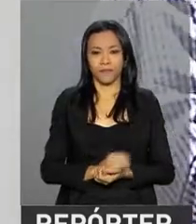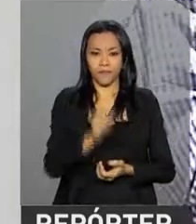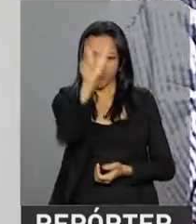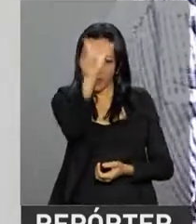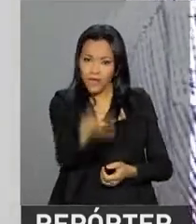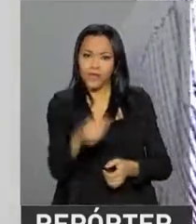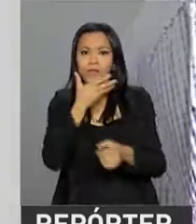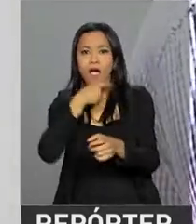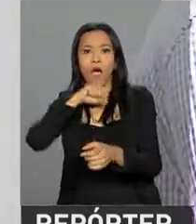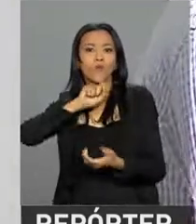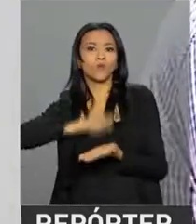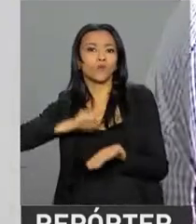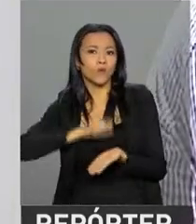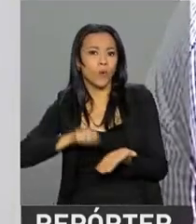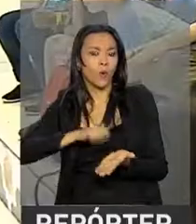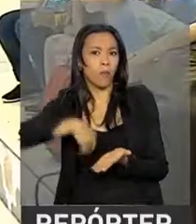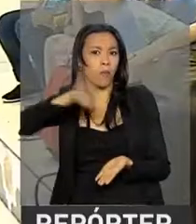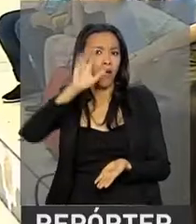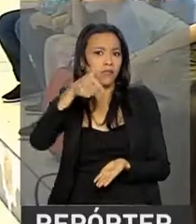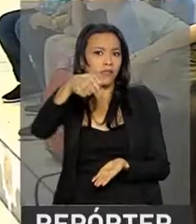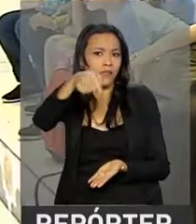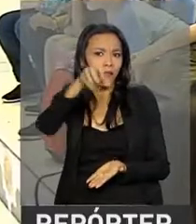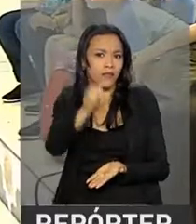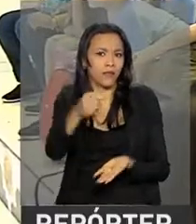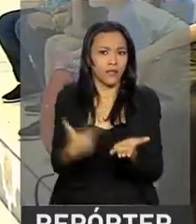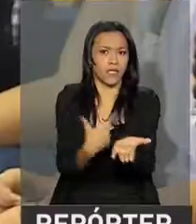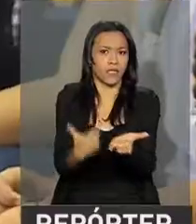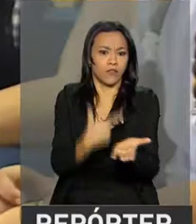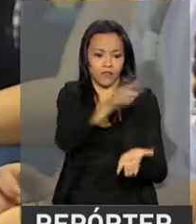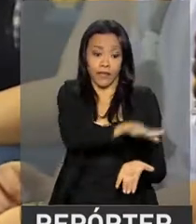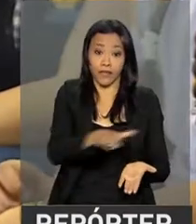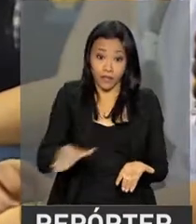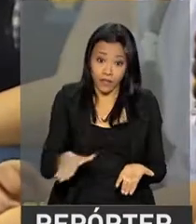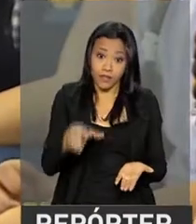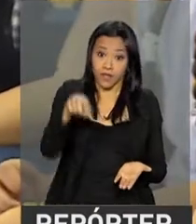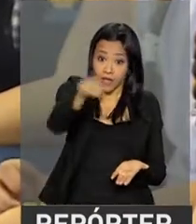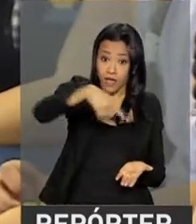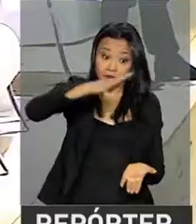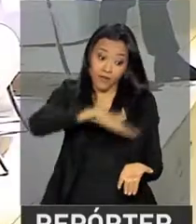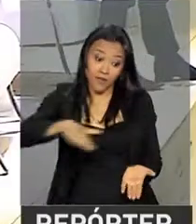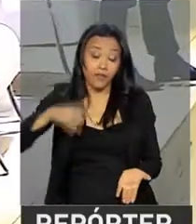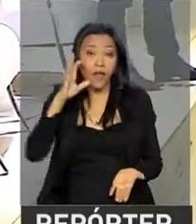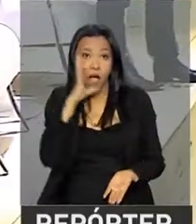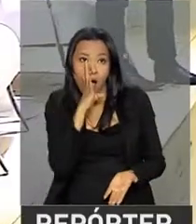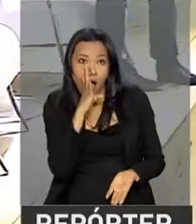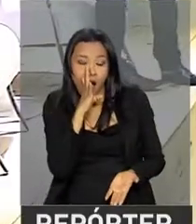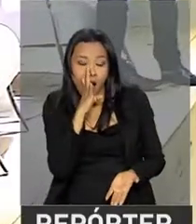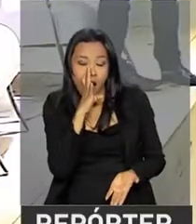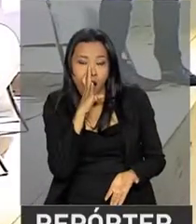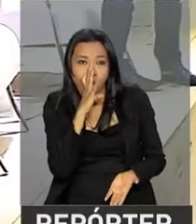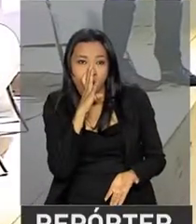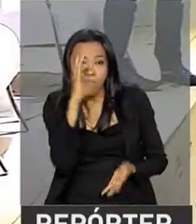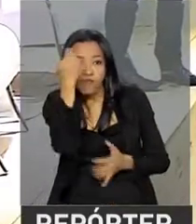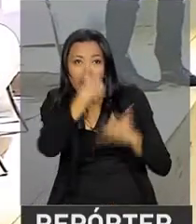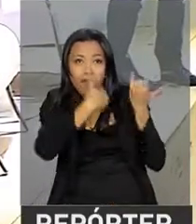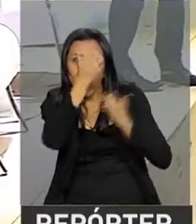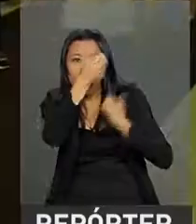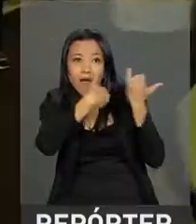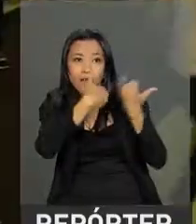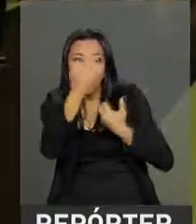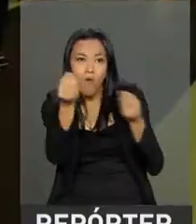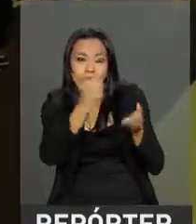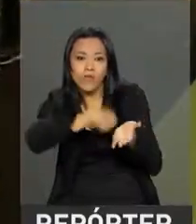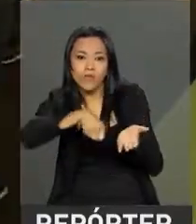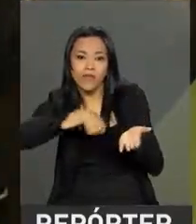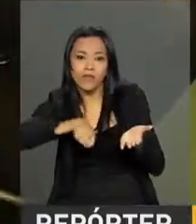Este autor publicou mais de 70 livros para crianças. E elas, compenetradas, agora ouvem sobre a arte de escrever. Eu